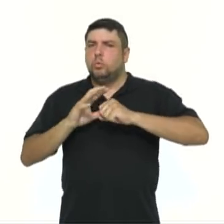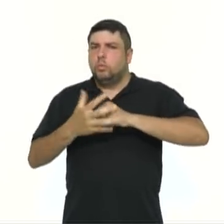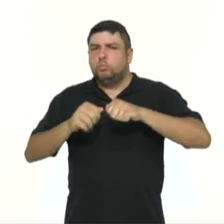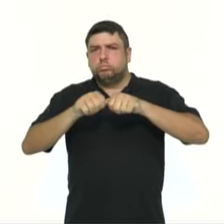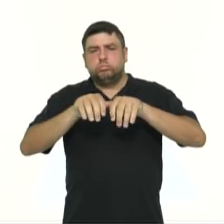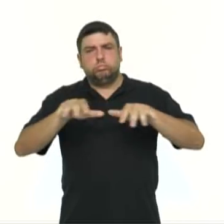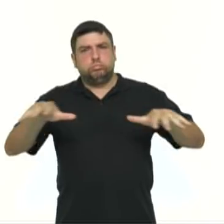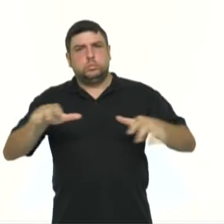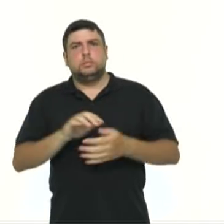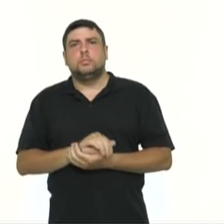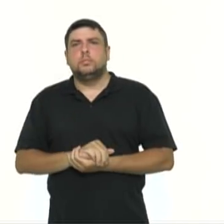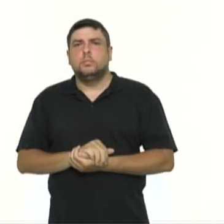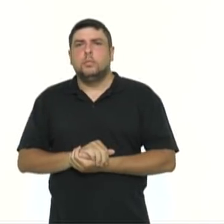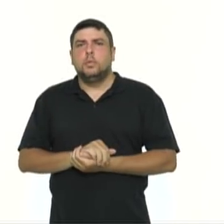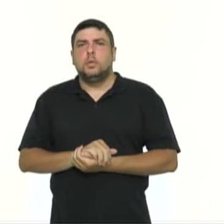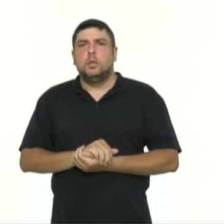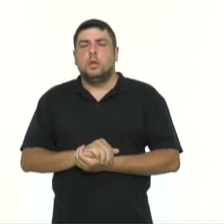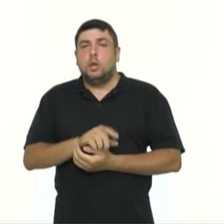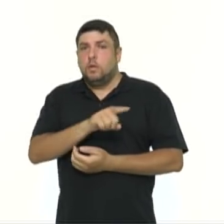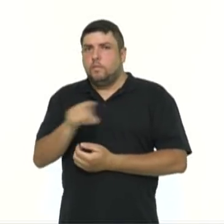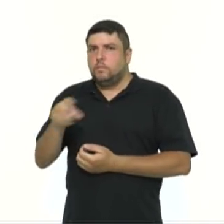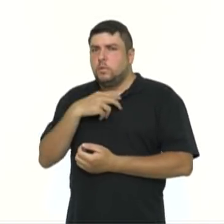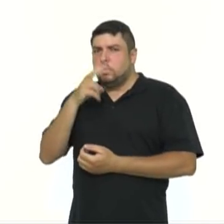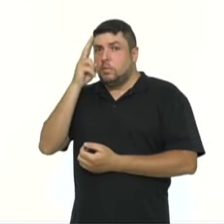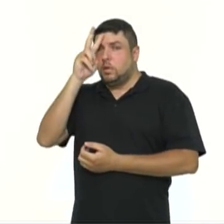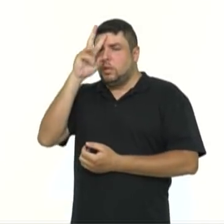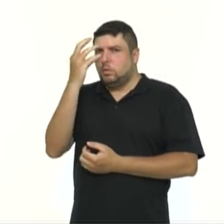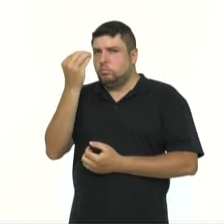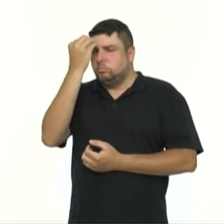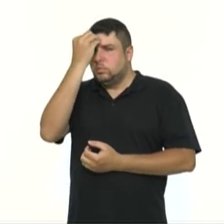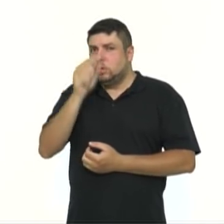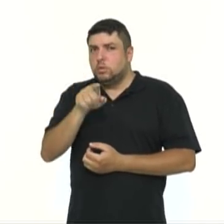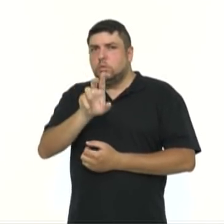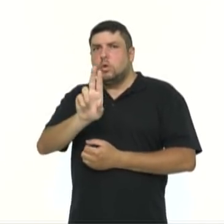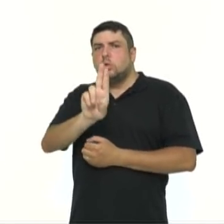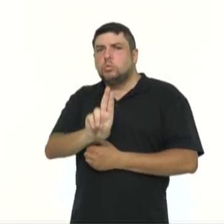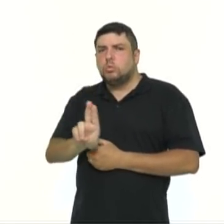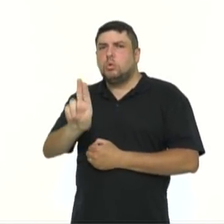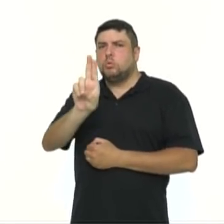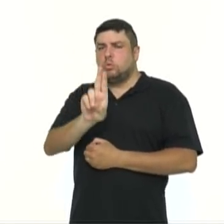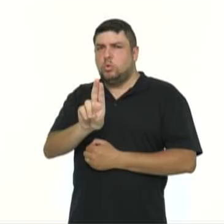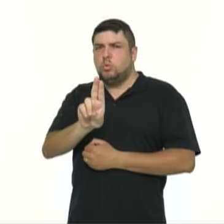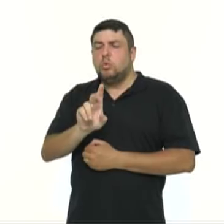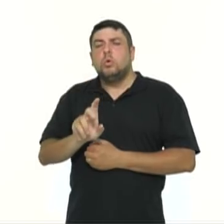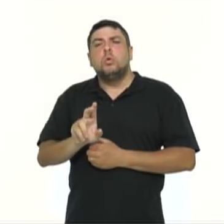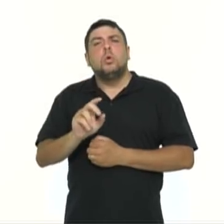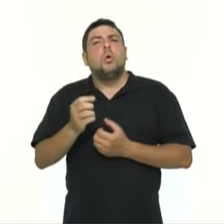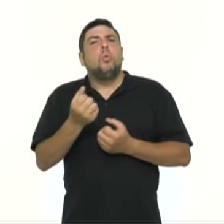pandemia. Lembre-se, você deve utilizar pelo menos